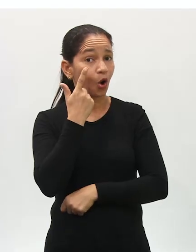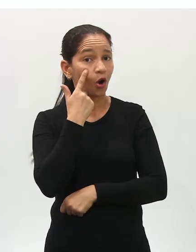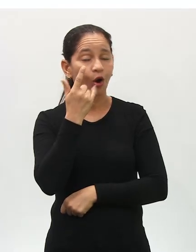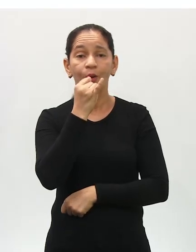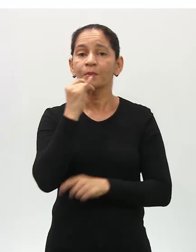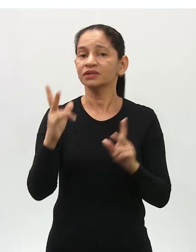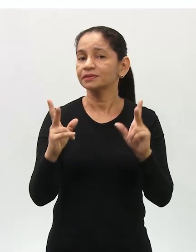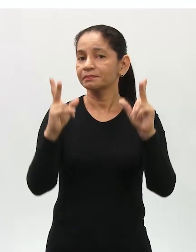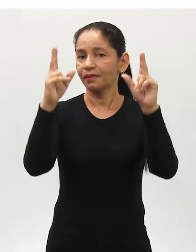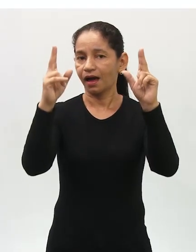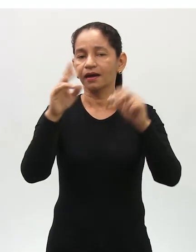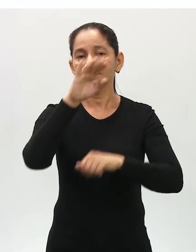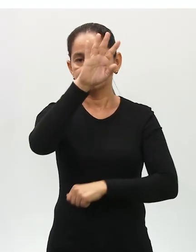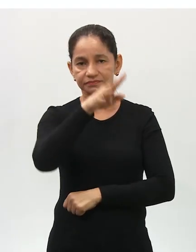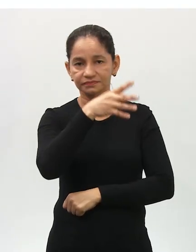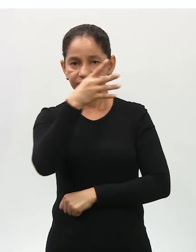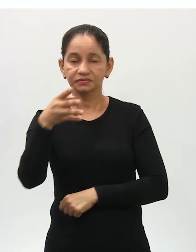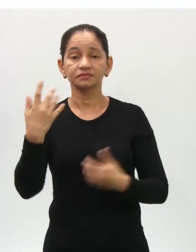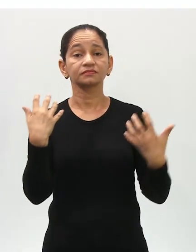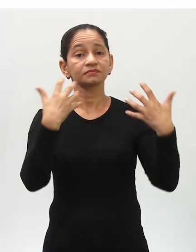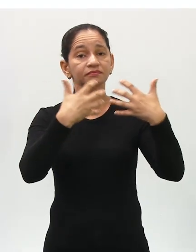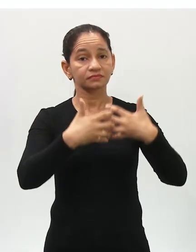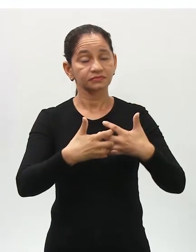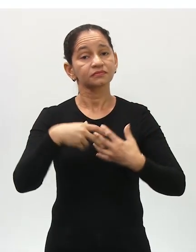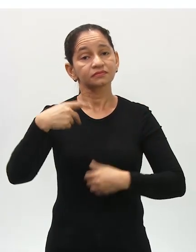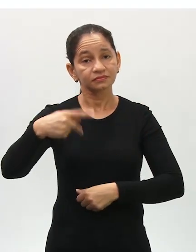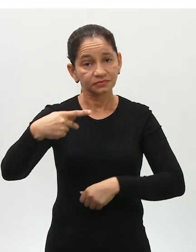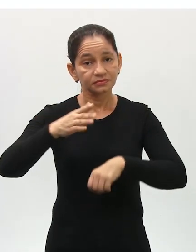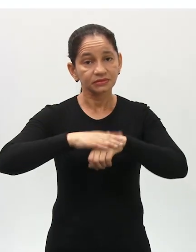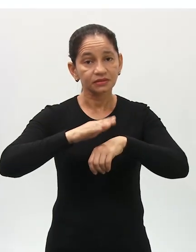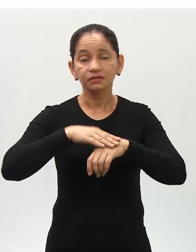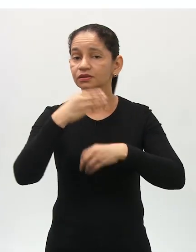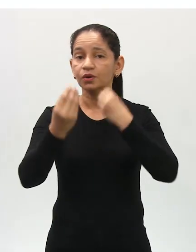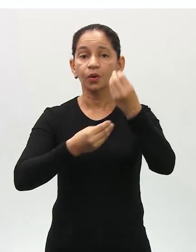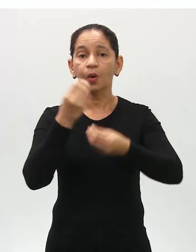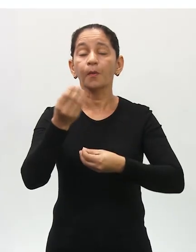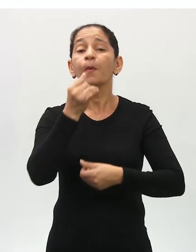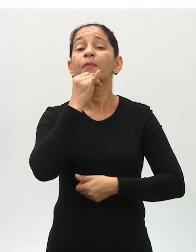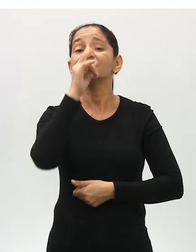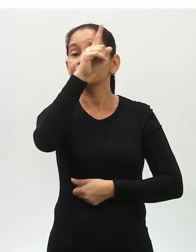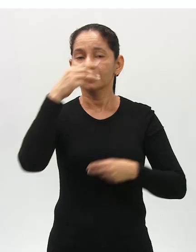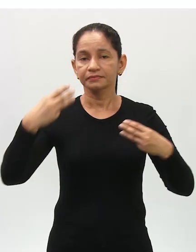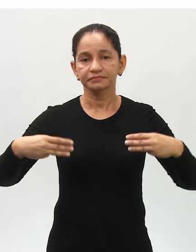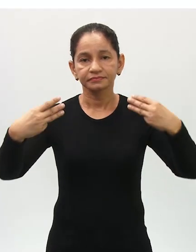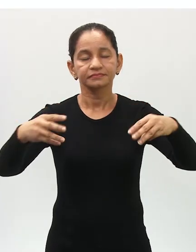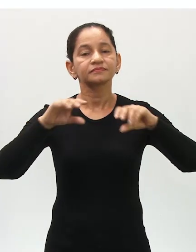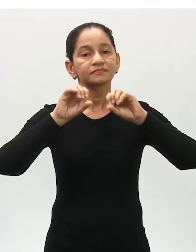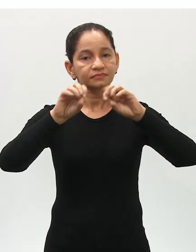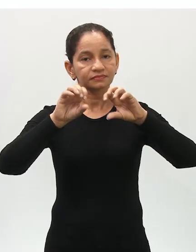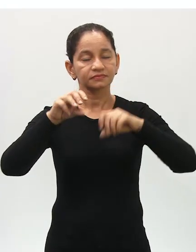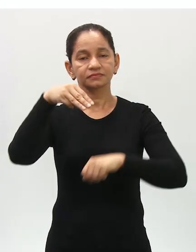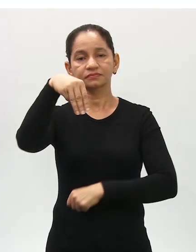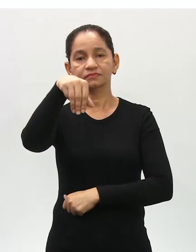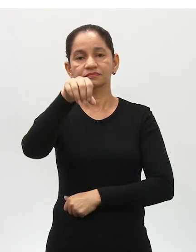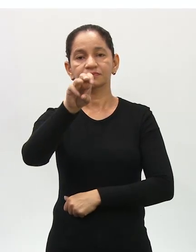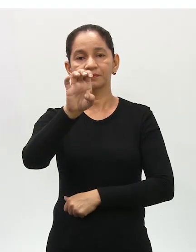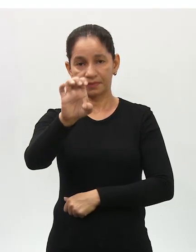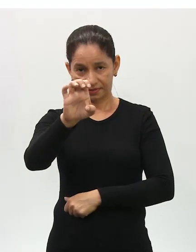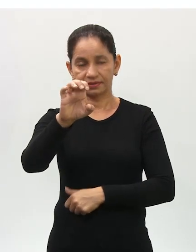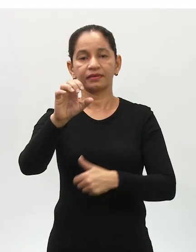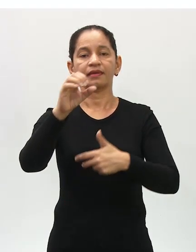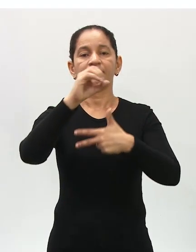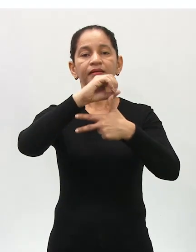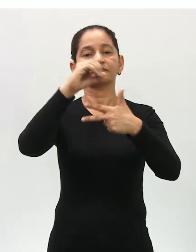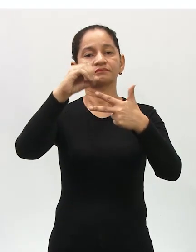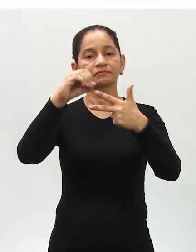quanto desse tipo de receita o Instituto Federal de Rondônia, né? Então está aqui, ó, do MEC, o Instituto Federal de